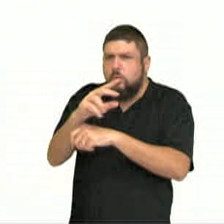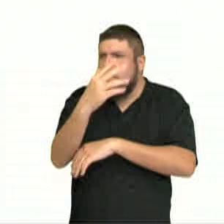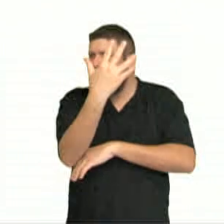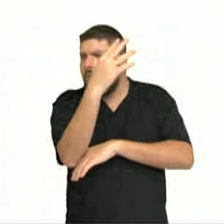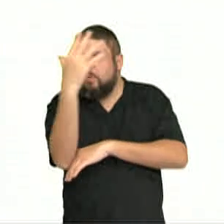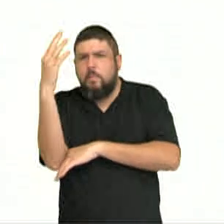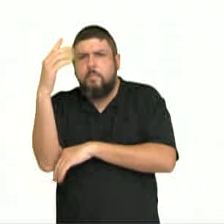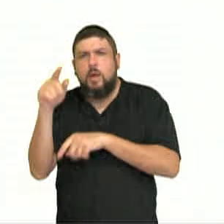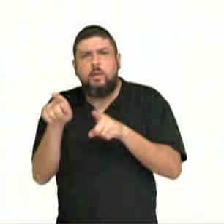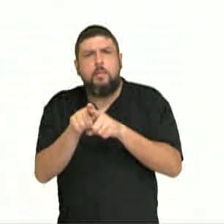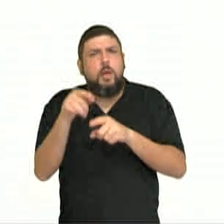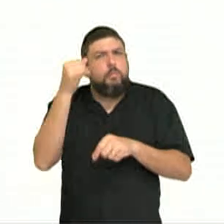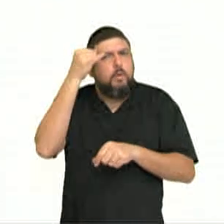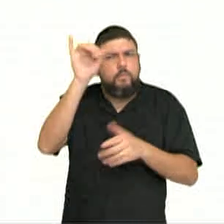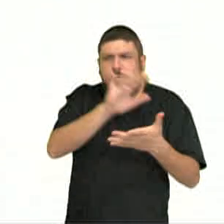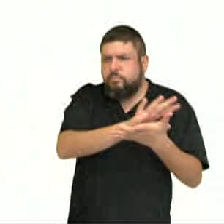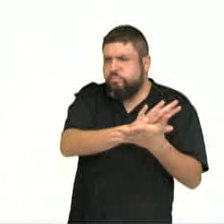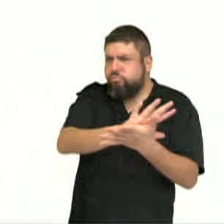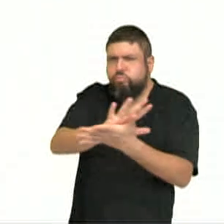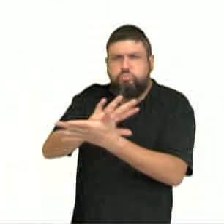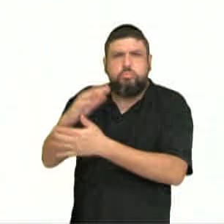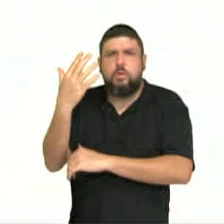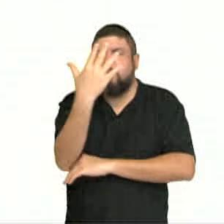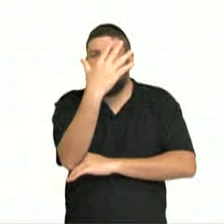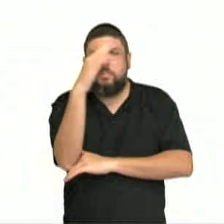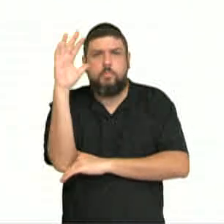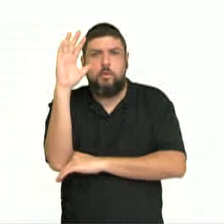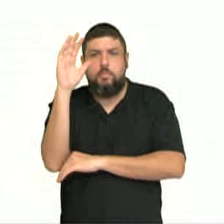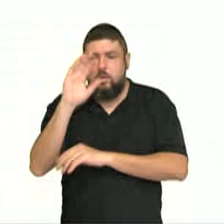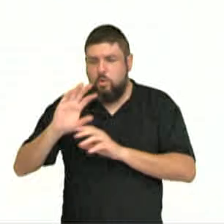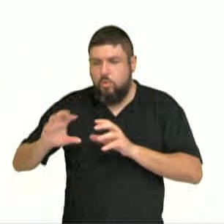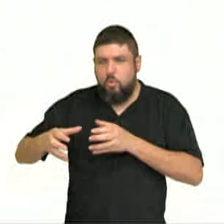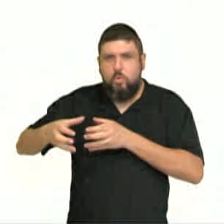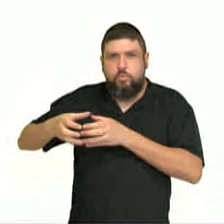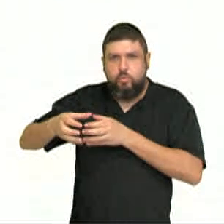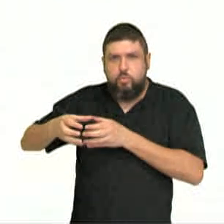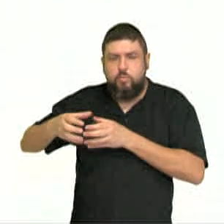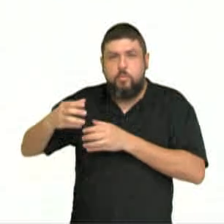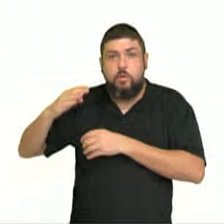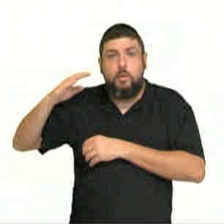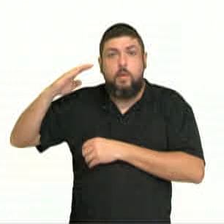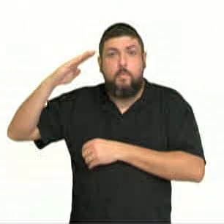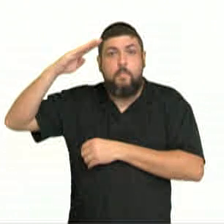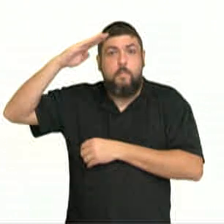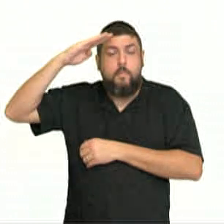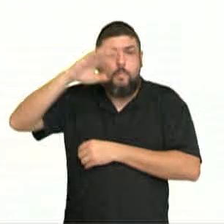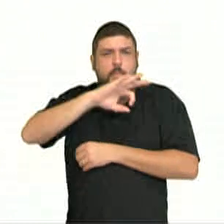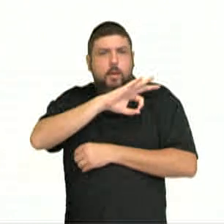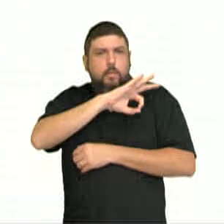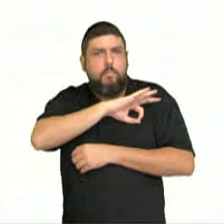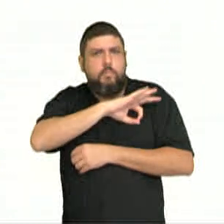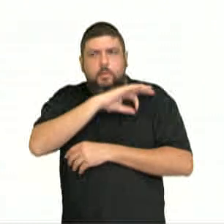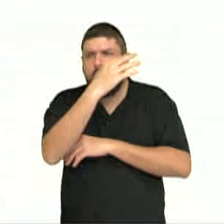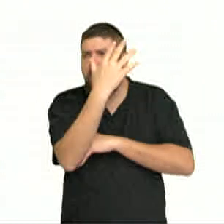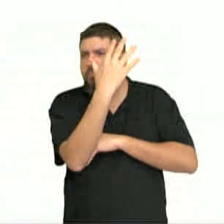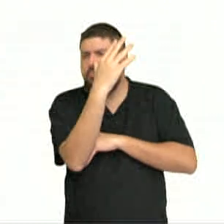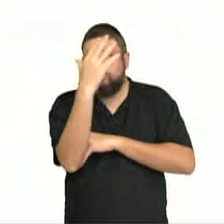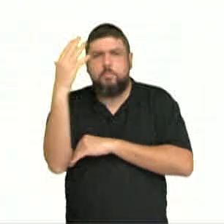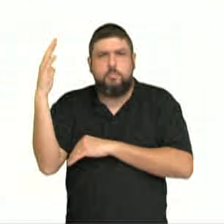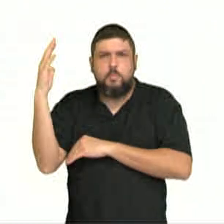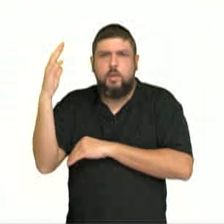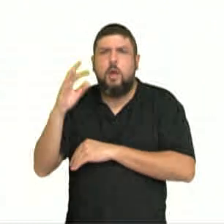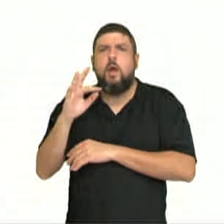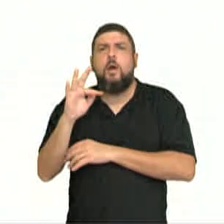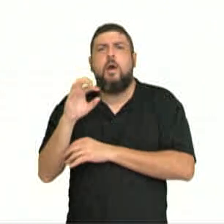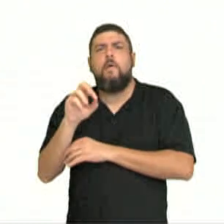contra a fauna e a flora no Paraná, o Batalhão de Polícia Ambiental, Força Verde, iniciou as